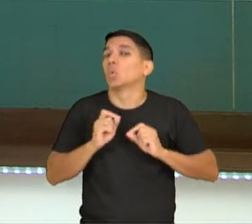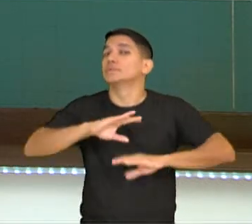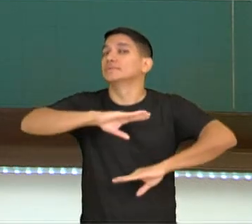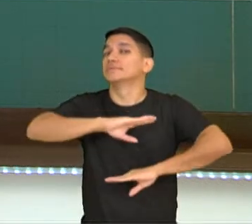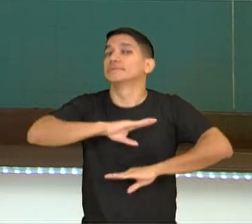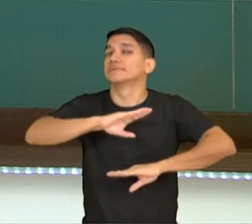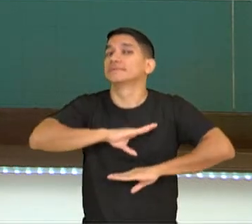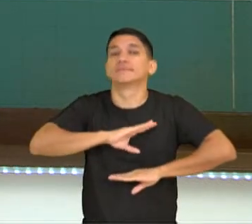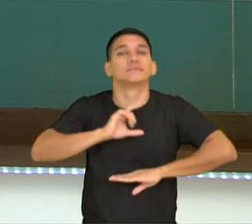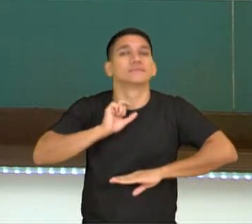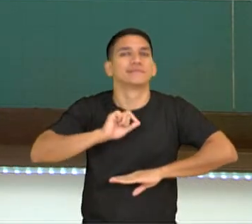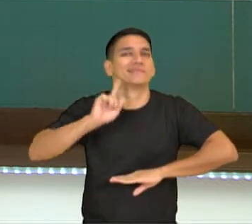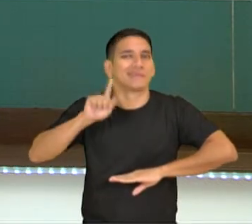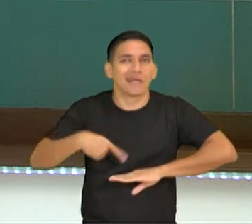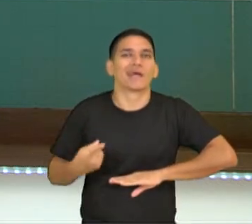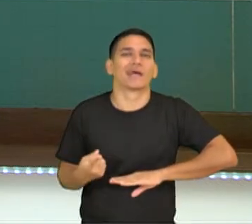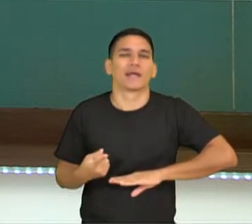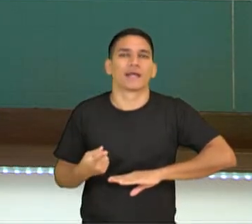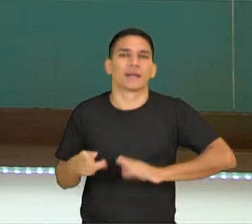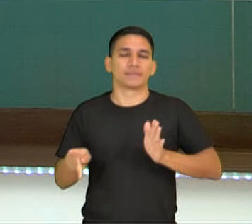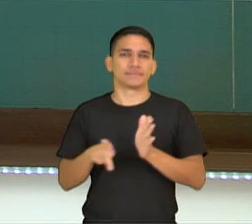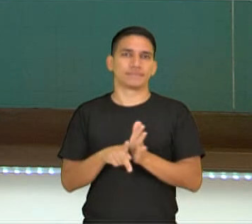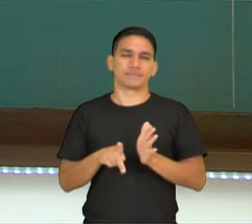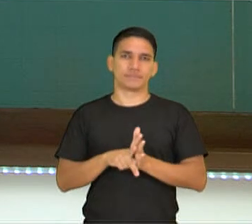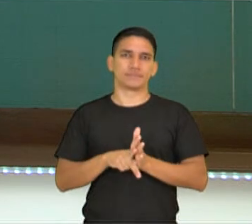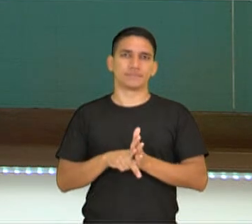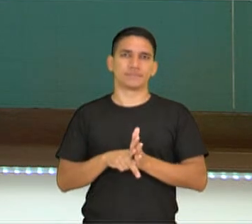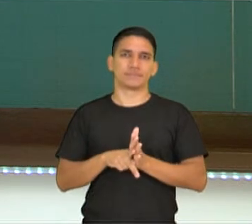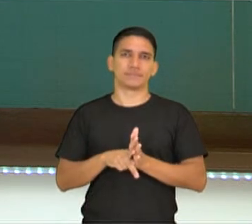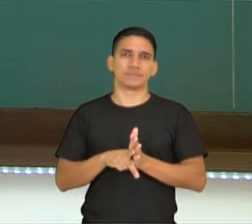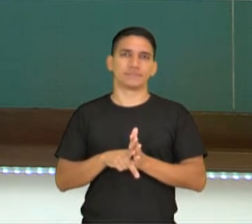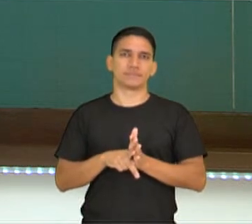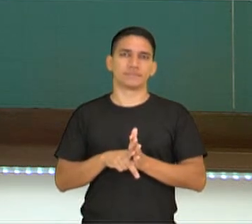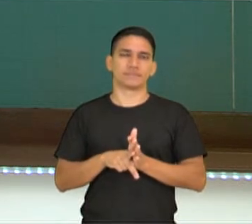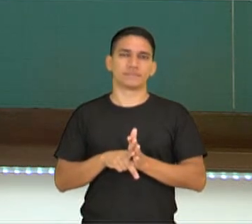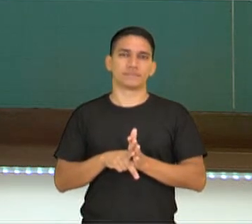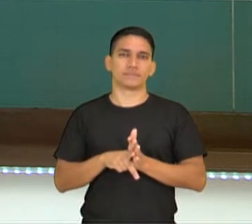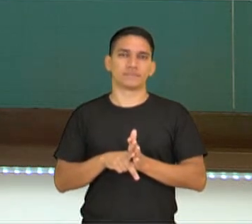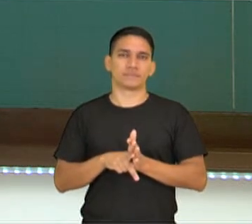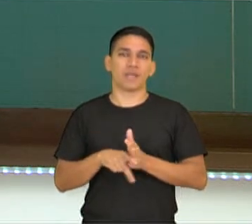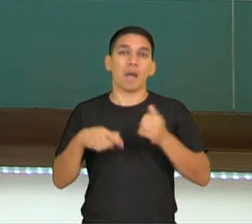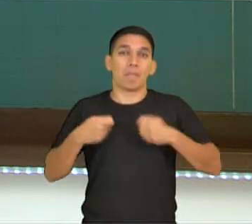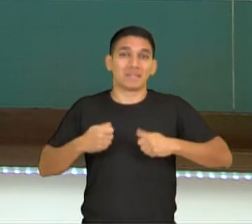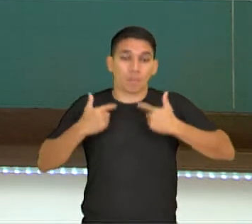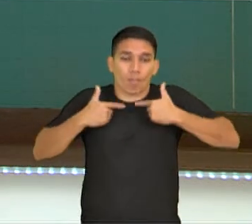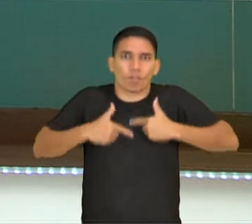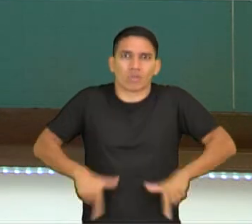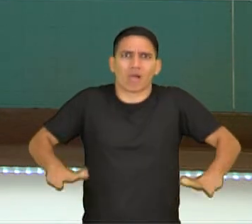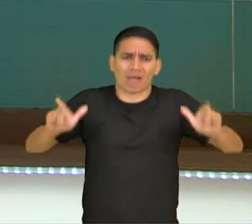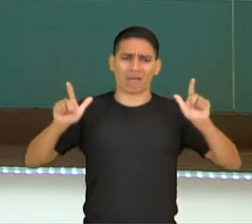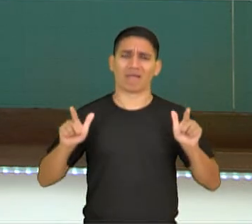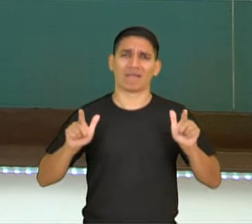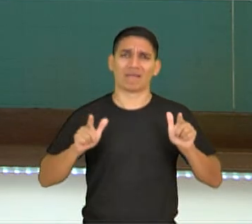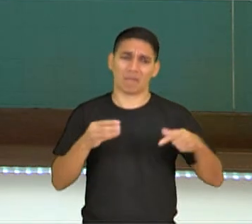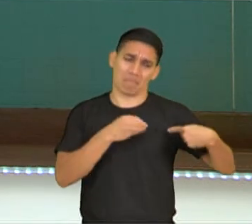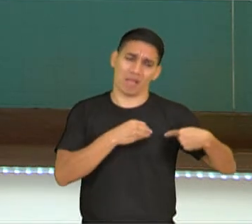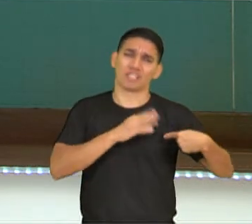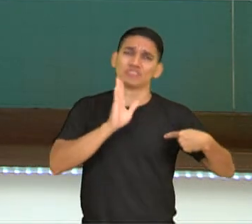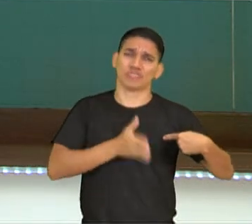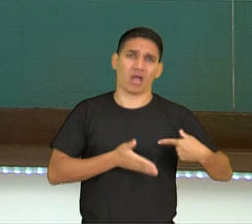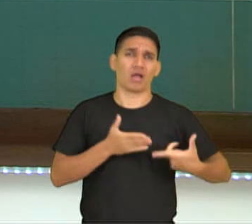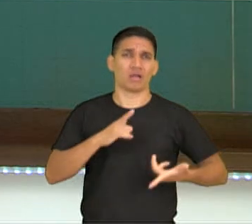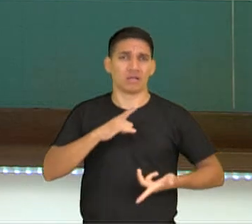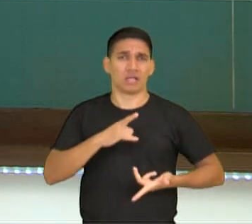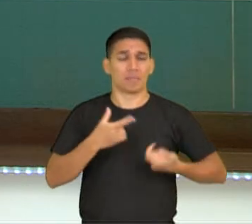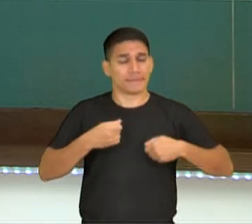condição de ter que realmente limpar-se desse pecado original e por isso a doutrina cristã